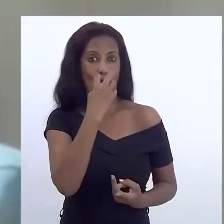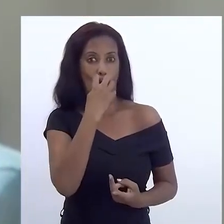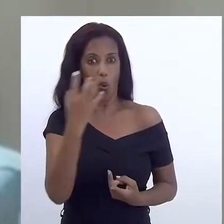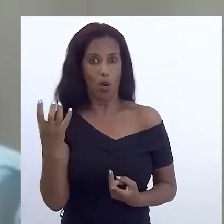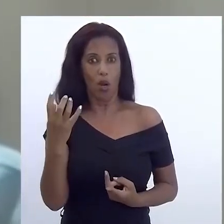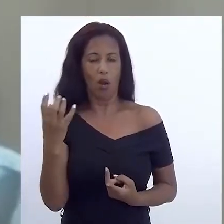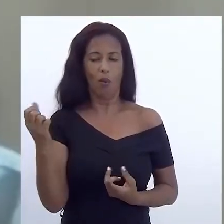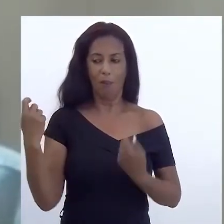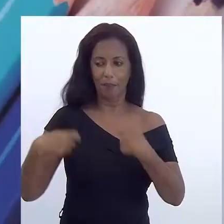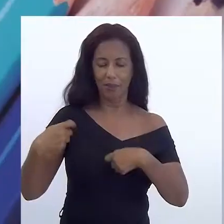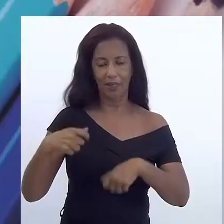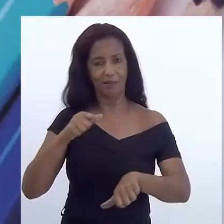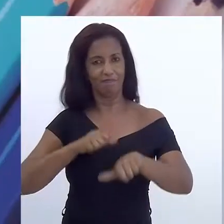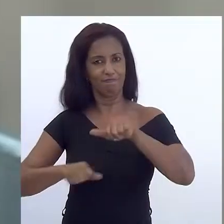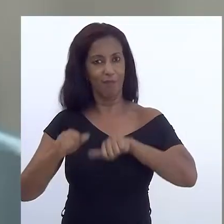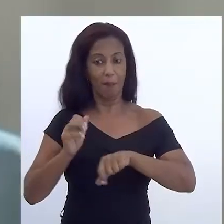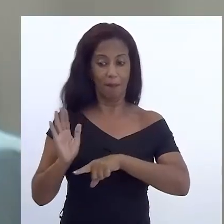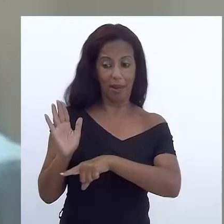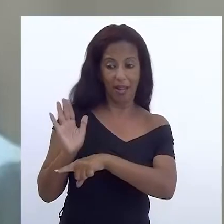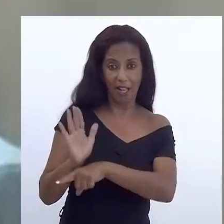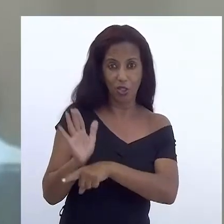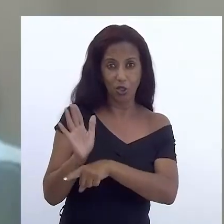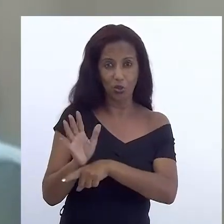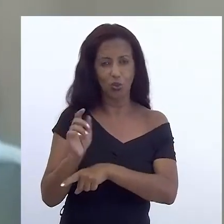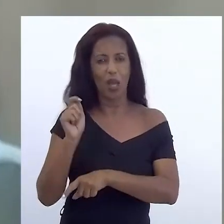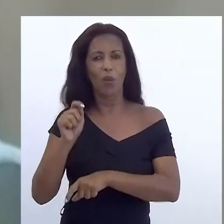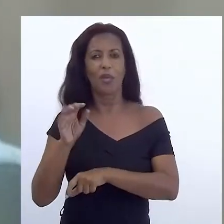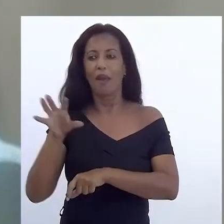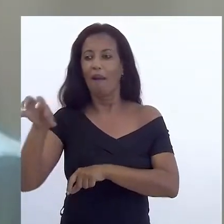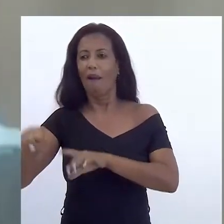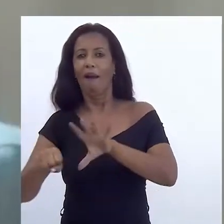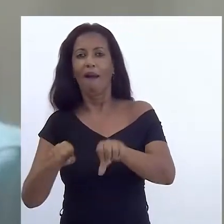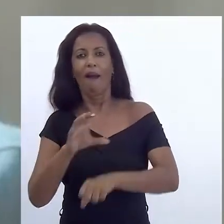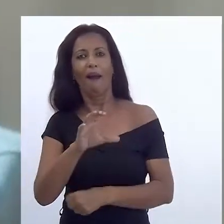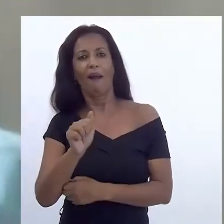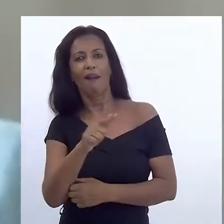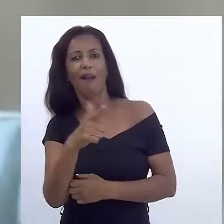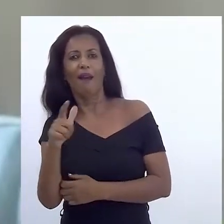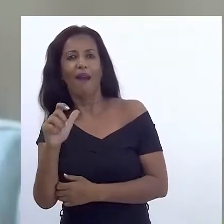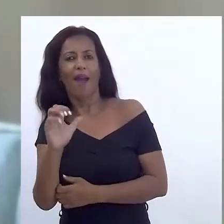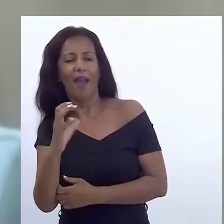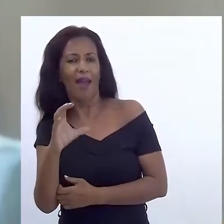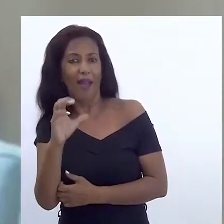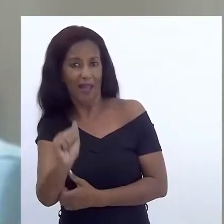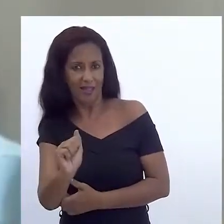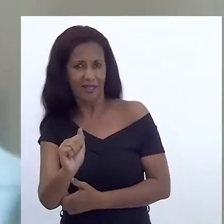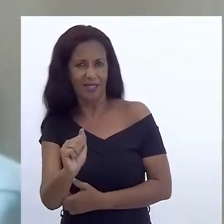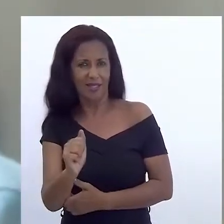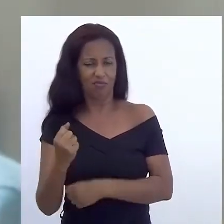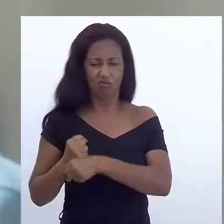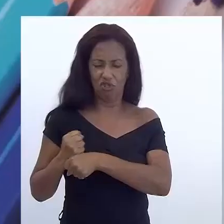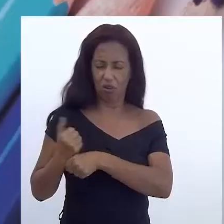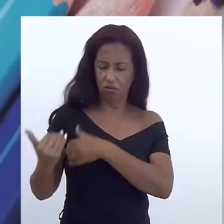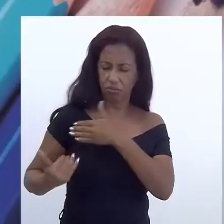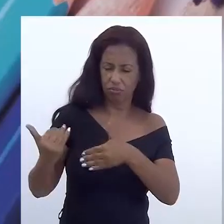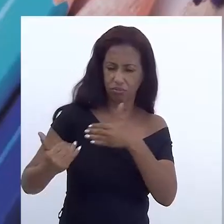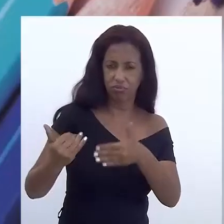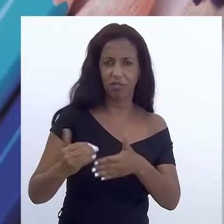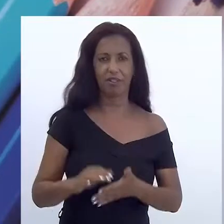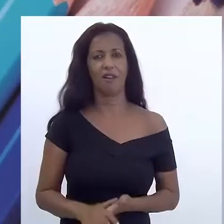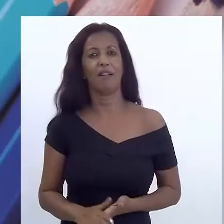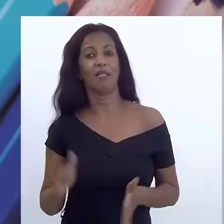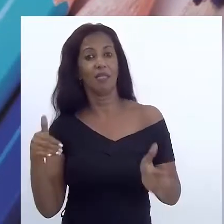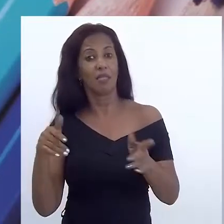veio a ser domesticado para ajudar na caça, no processo de caça, por exemplo, ser companheiro desde milênios. E até